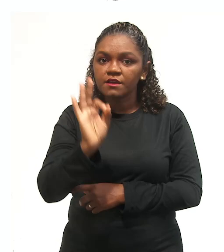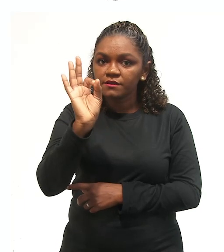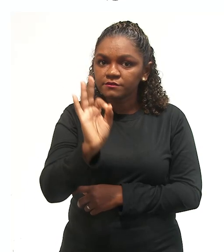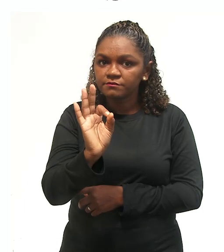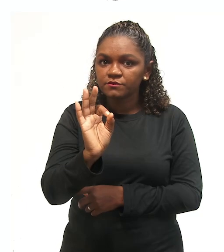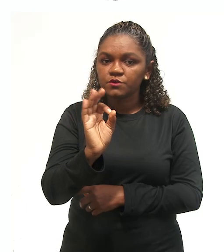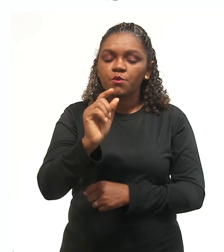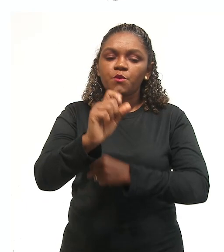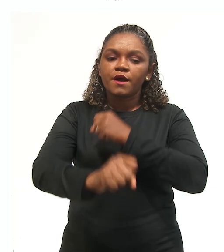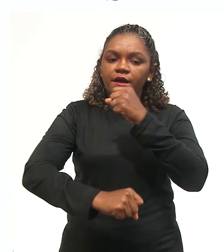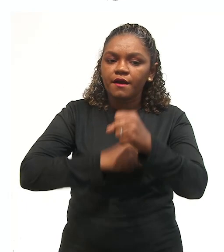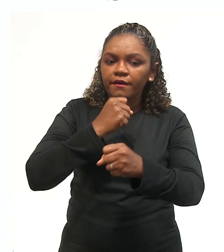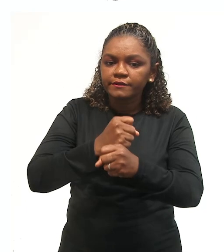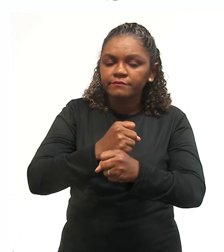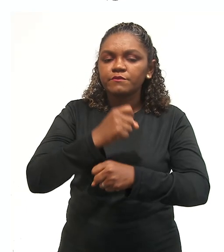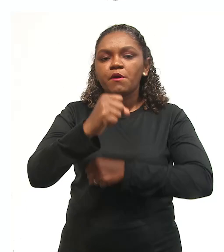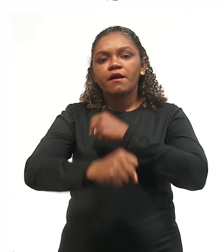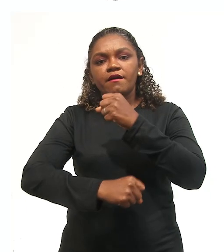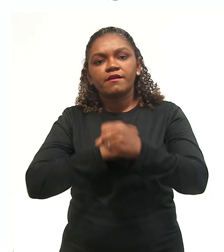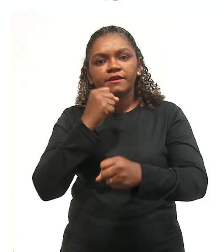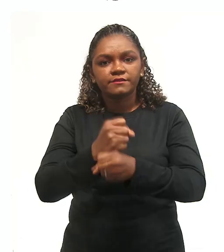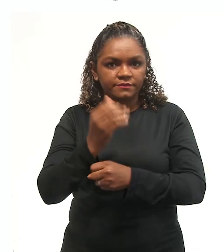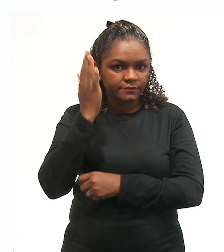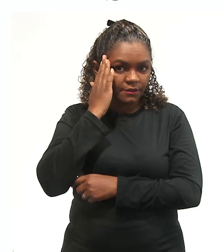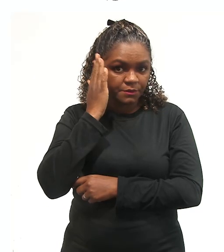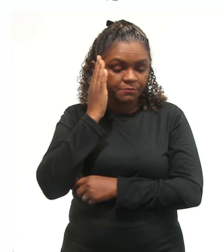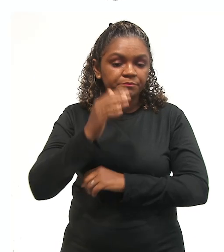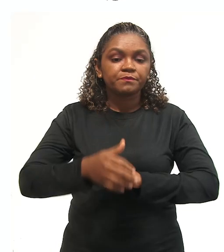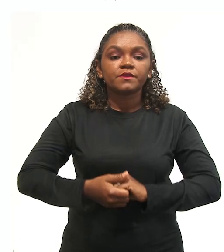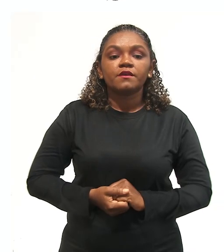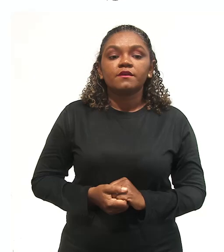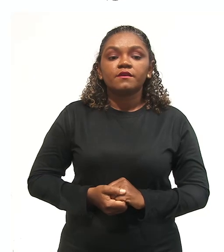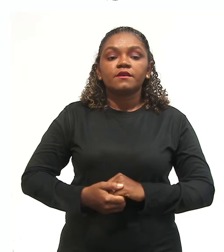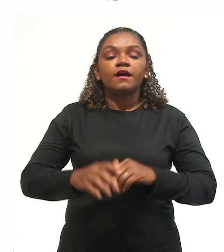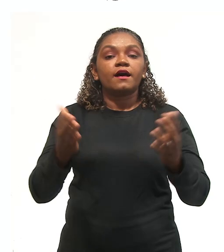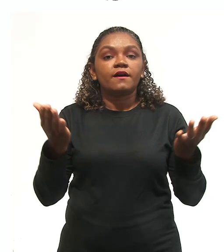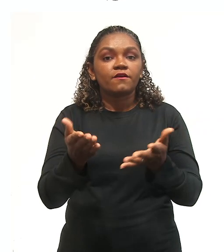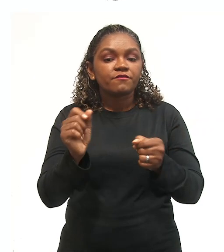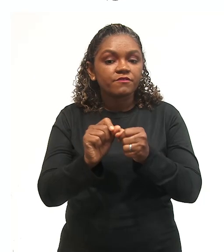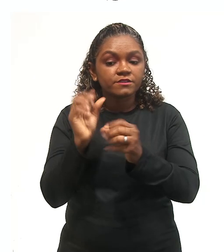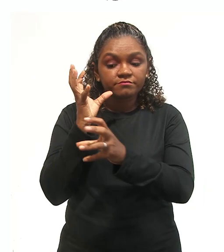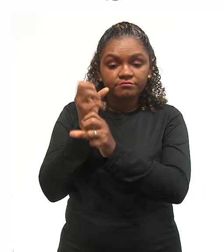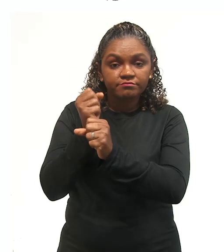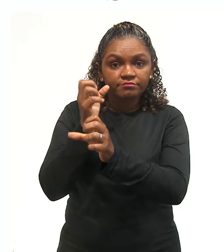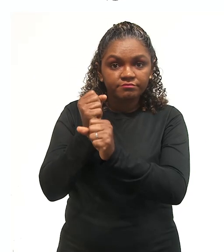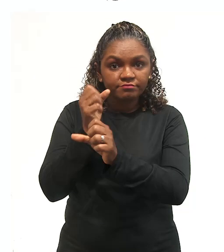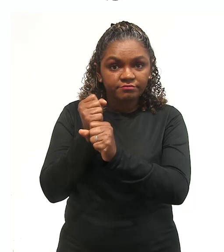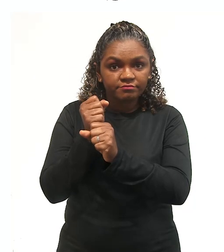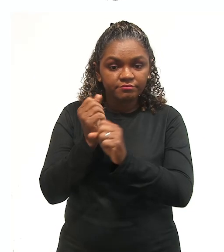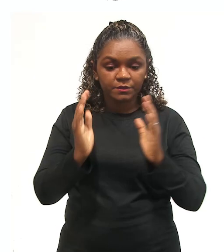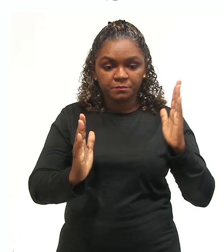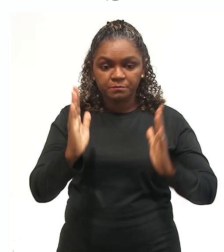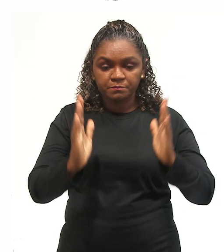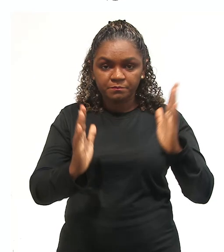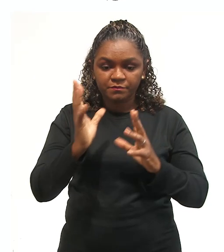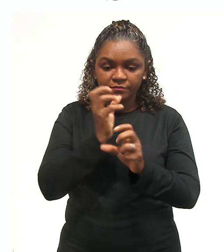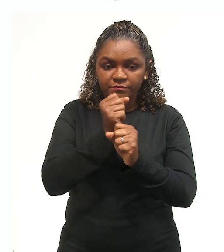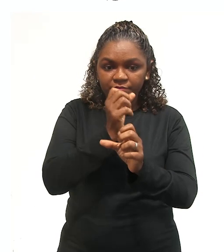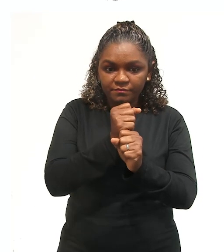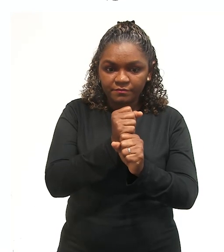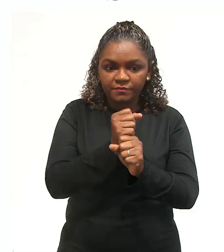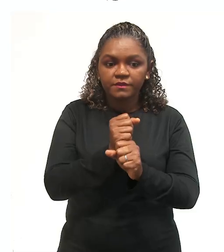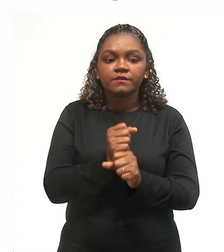vamos calcular os juros gerados em cada período e o montante após o período de